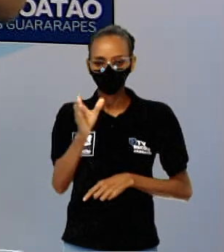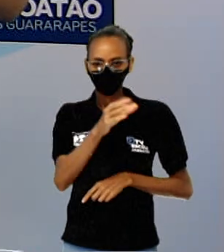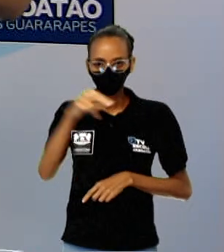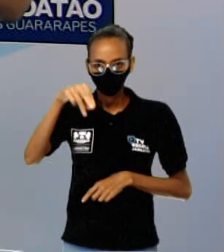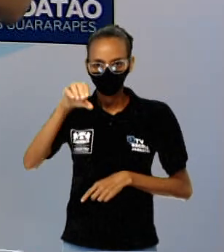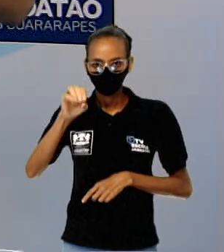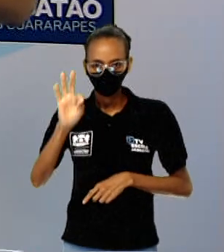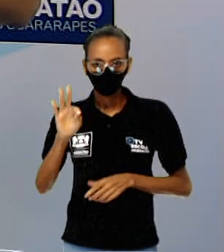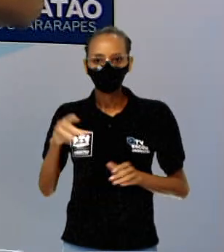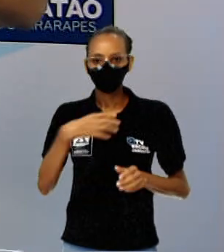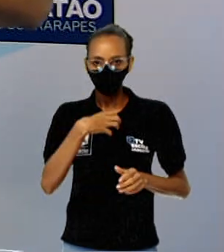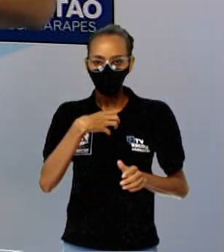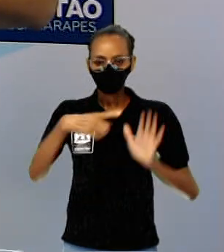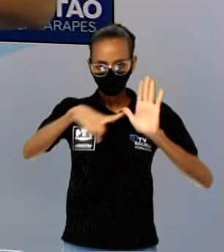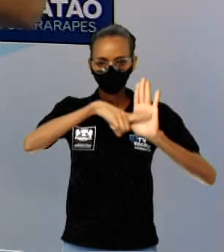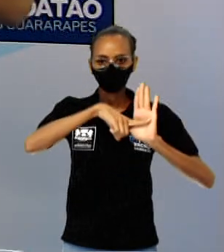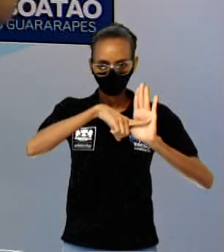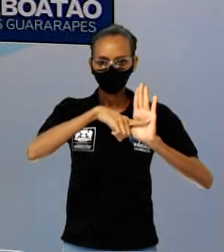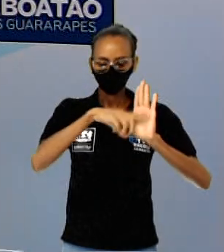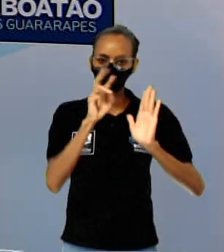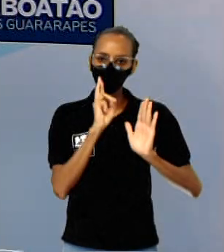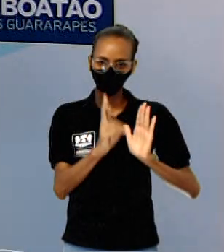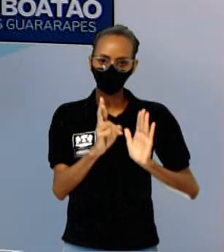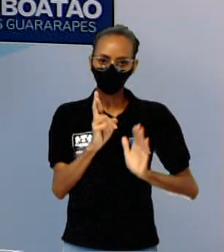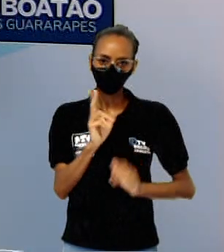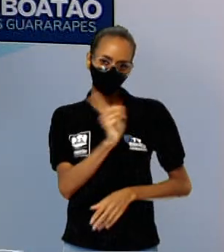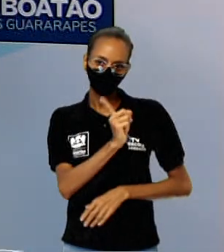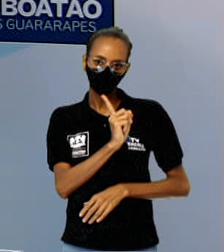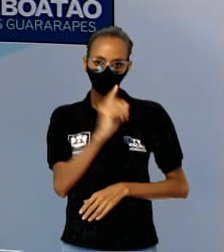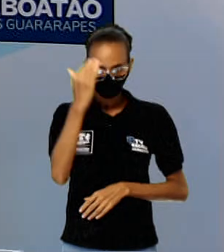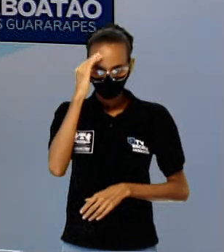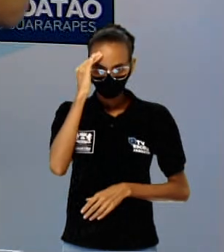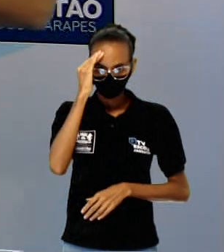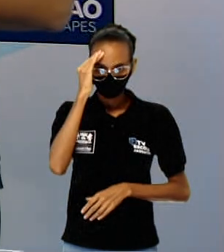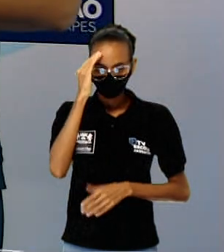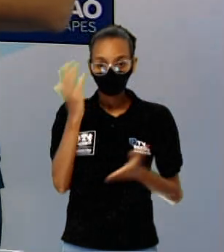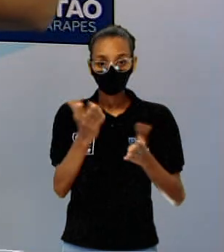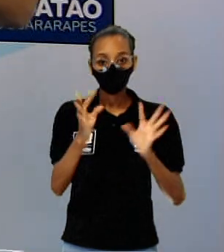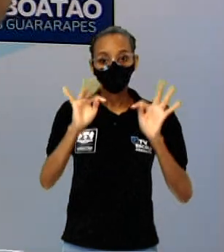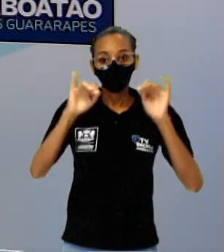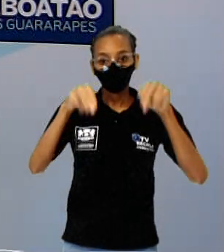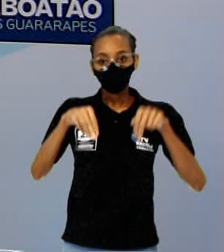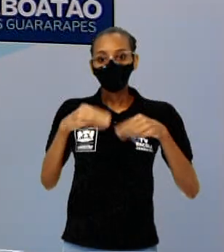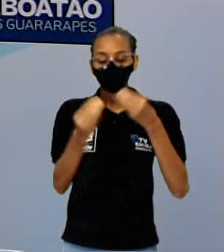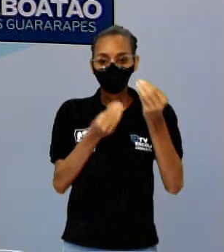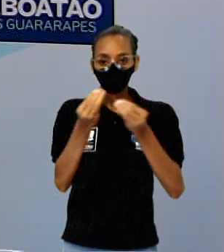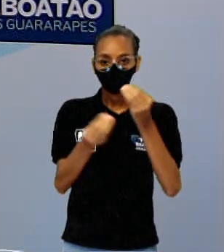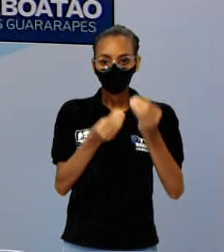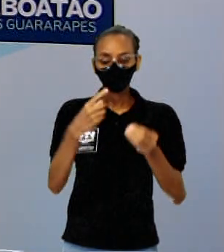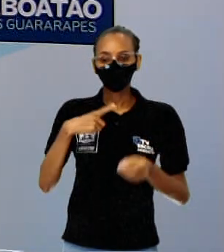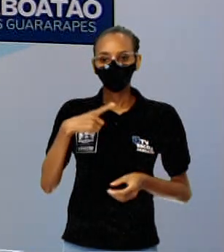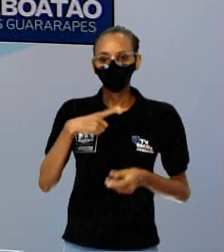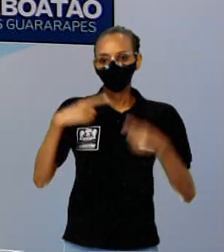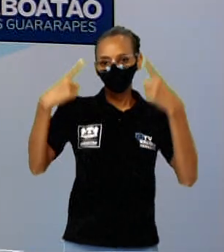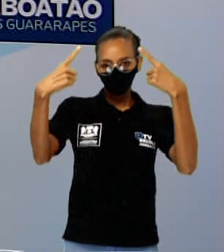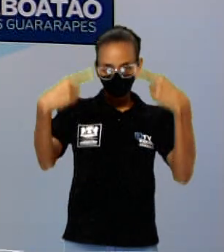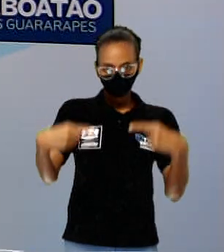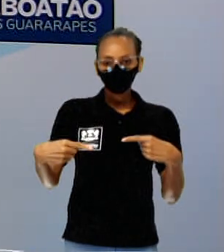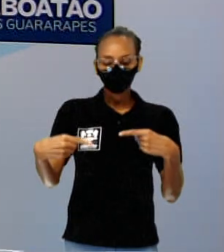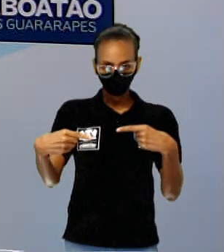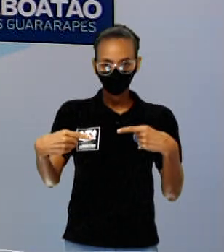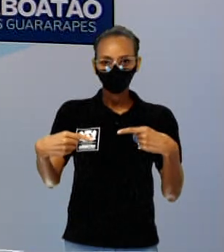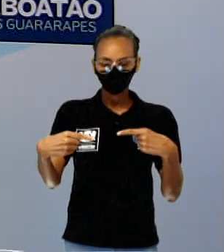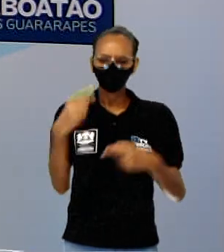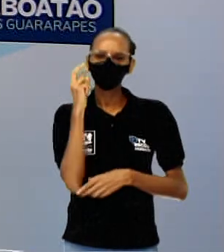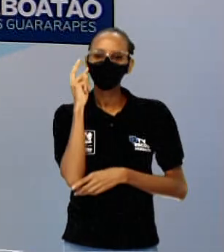negativa. Certo? Na resposta negativa. E para finalizar, minha gente, a gente tem o nosso desafio, né? Dê